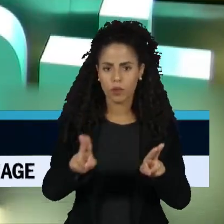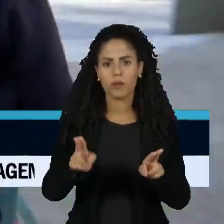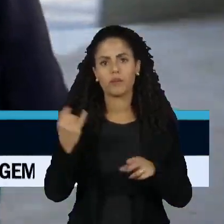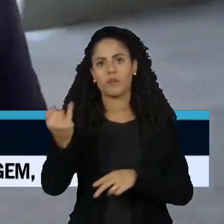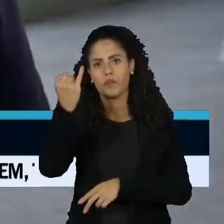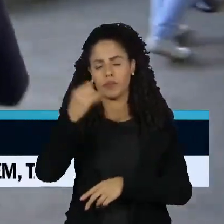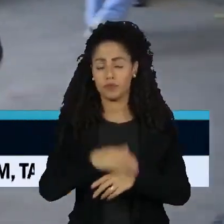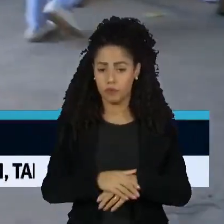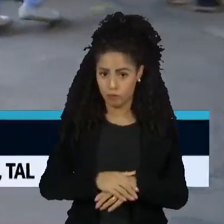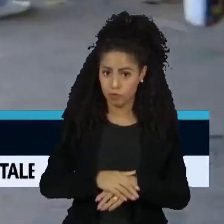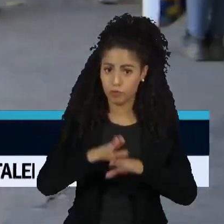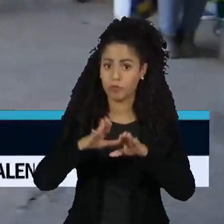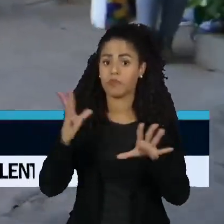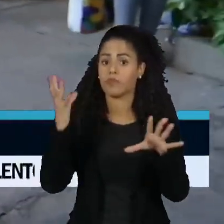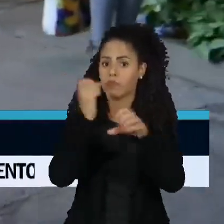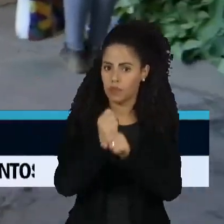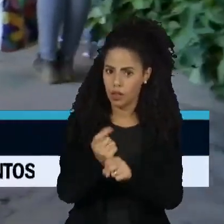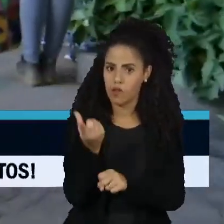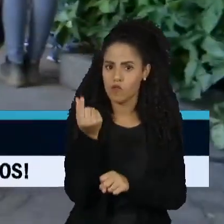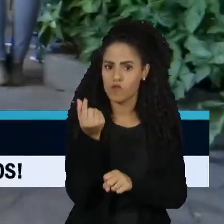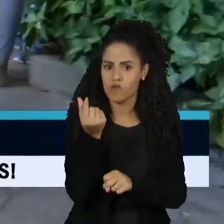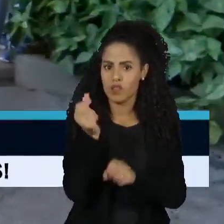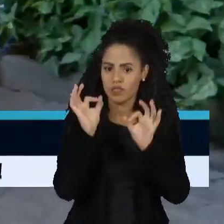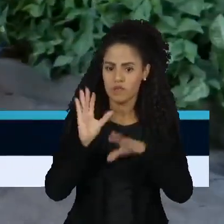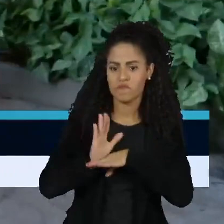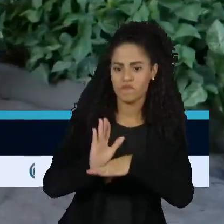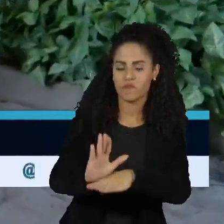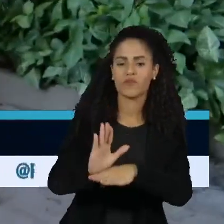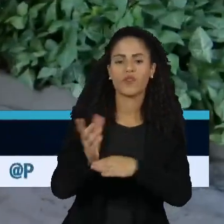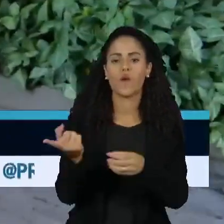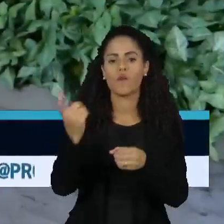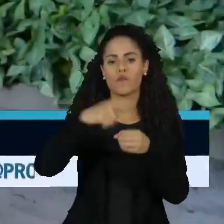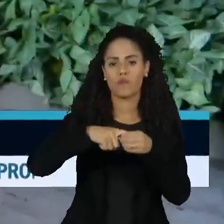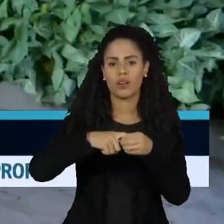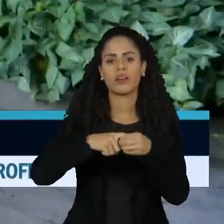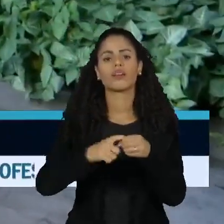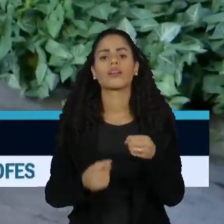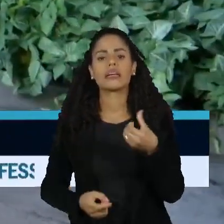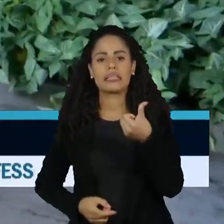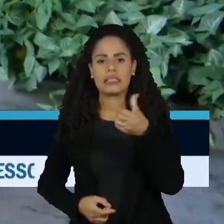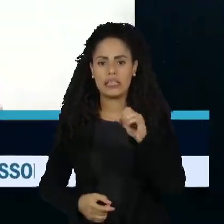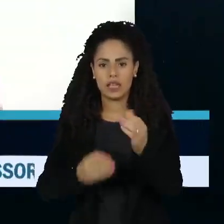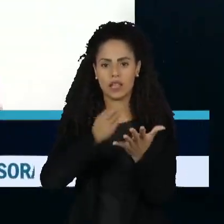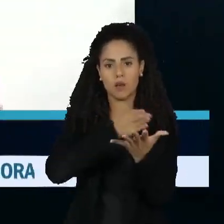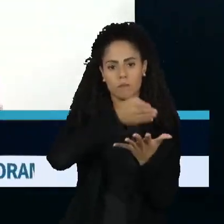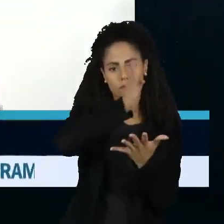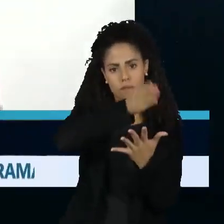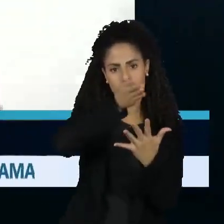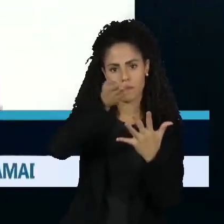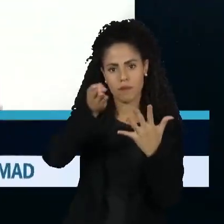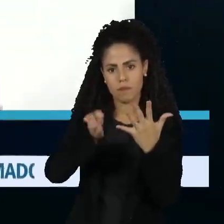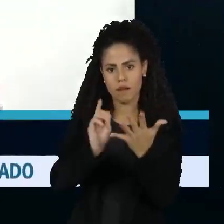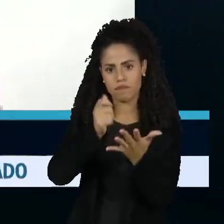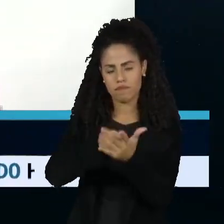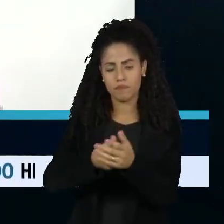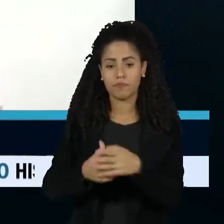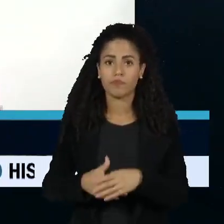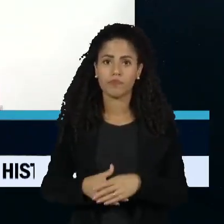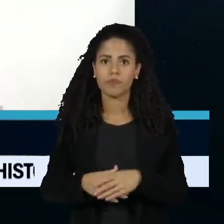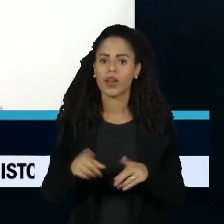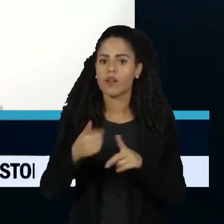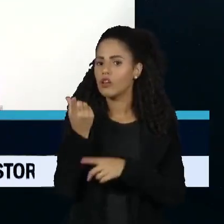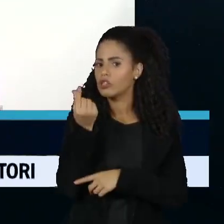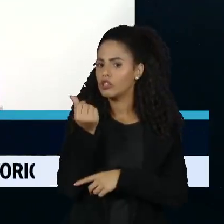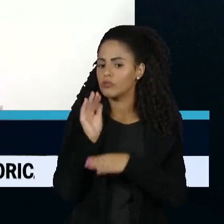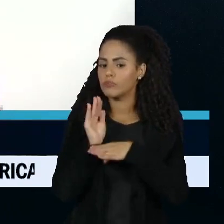por exemplo. O valor poupado no Tesouro Direto Coletivo será devolvido em 60 prestações. O Tesouro Direto, ele sempre será uma